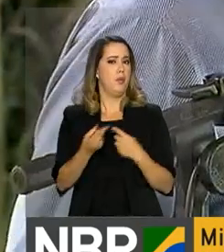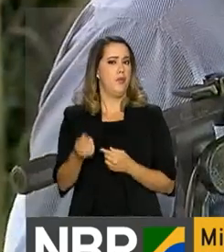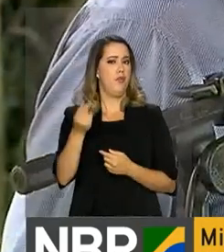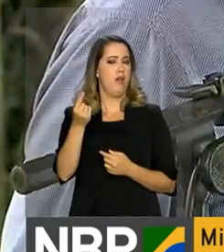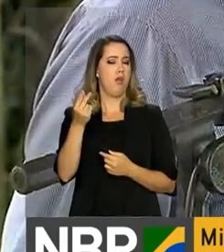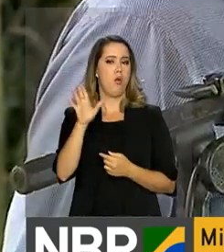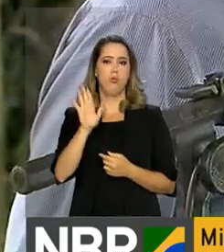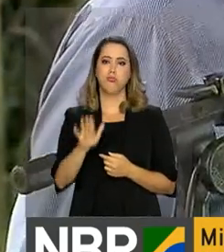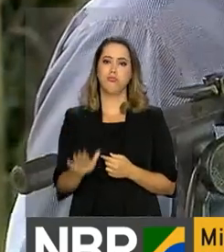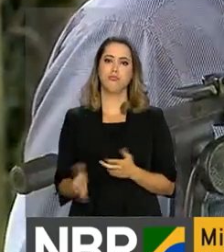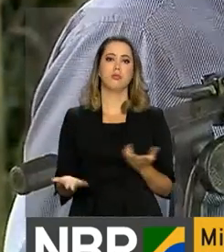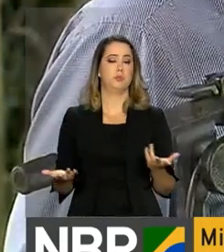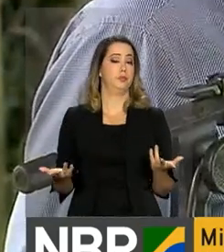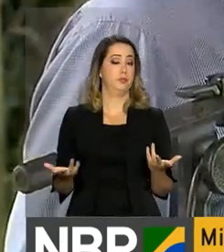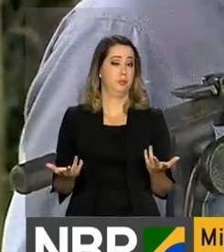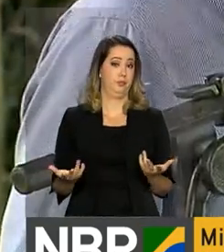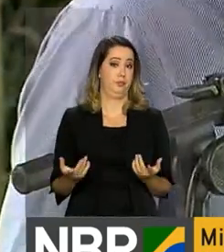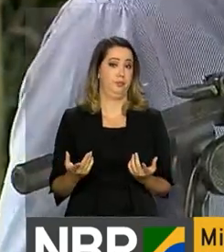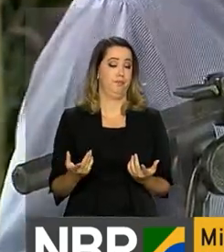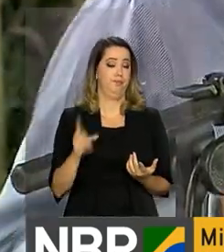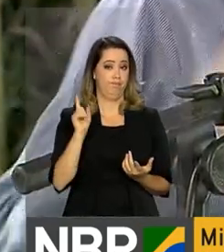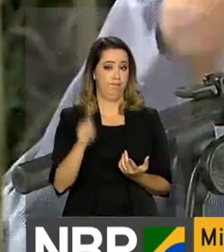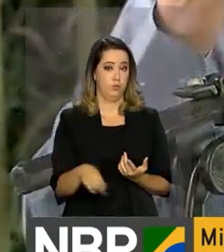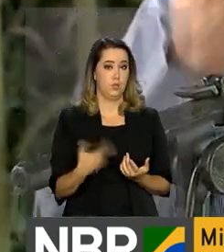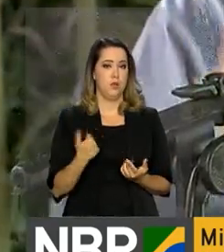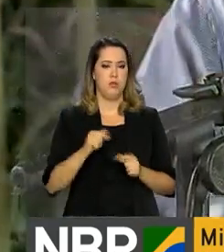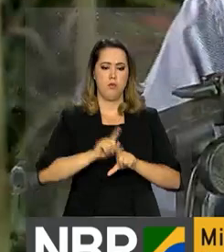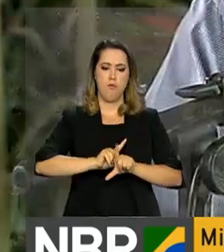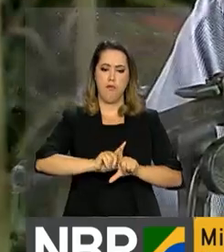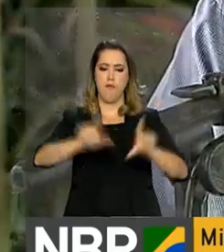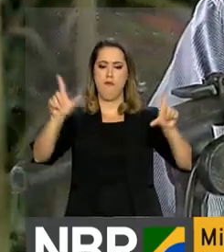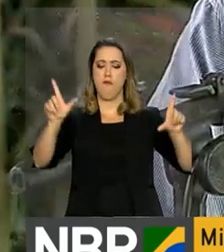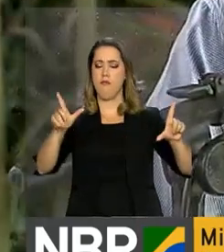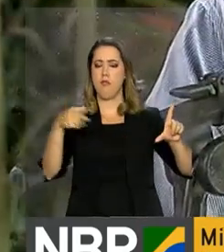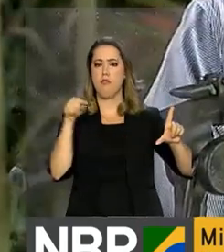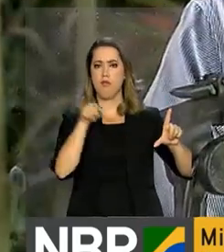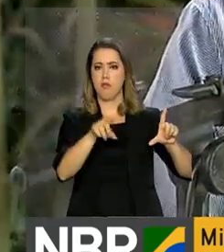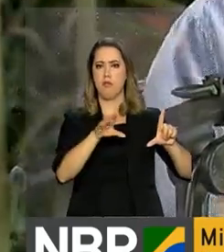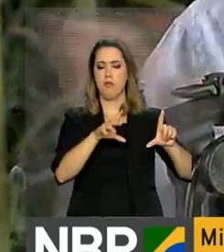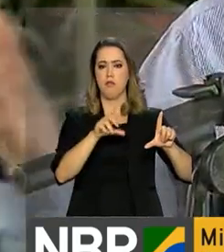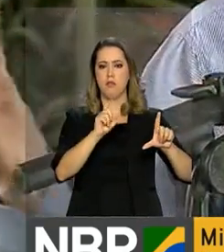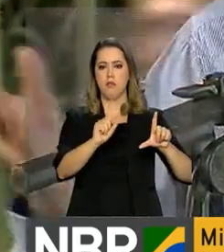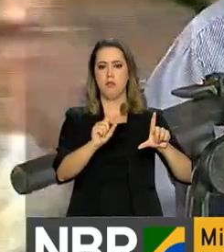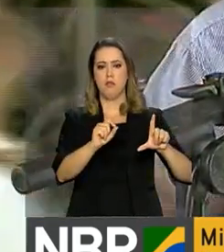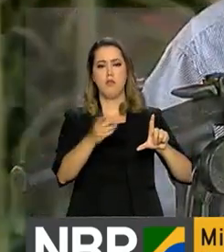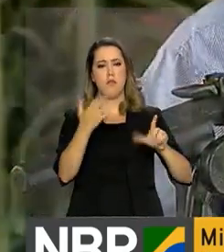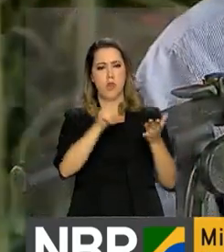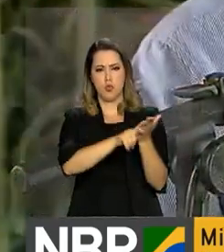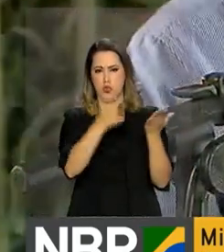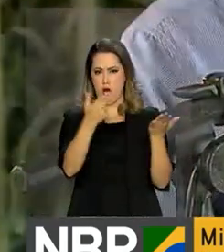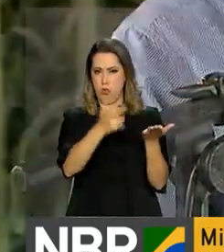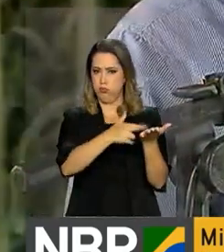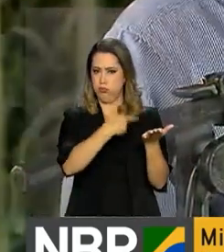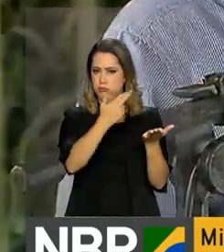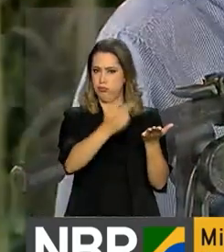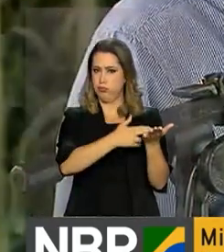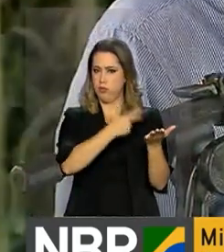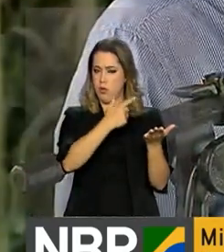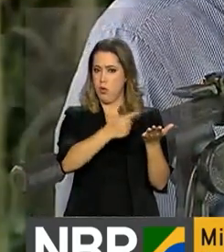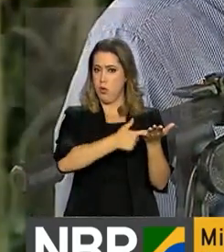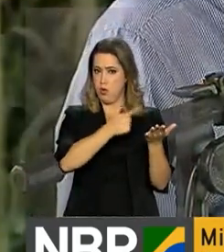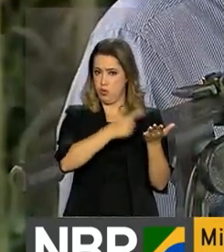não aumentam. E não é sem razão que em manchete do jornal Estado de São Paulo, agora, no